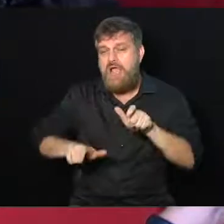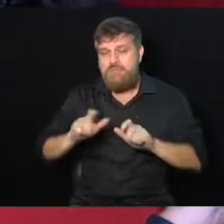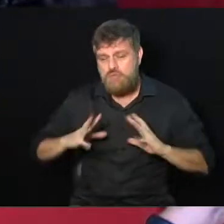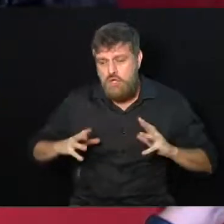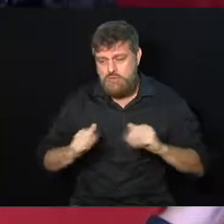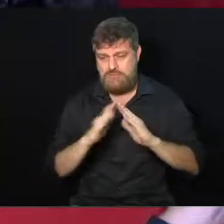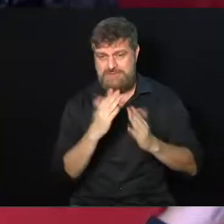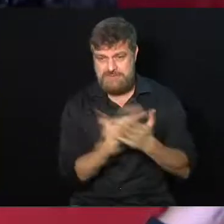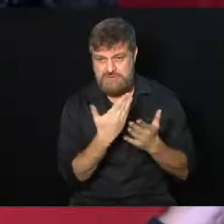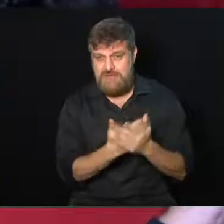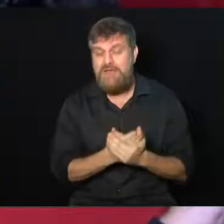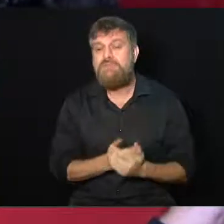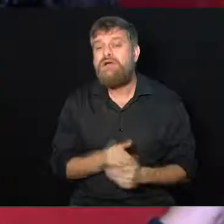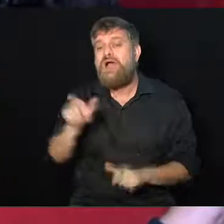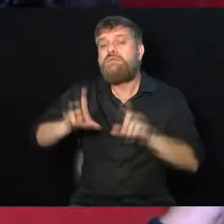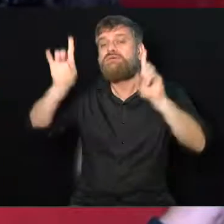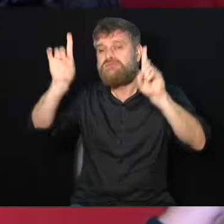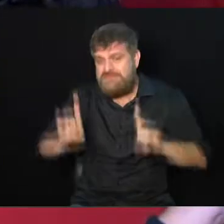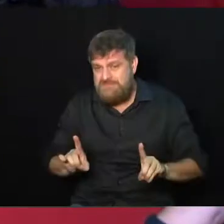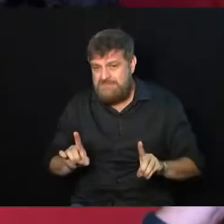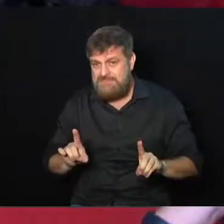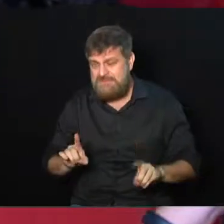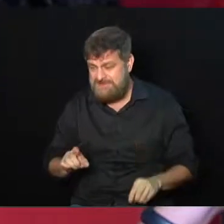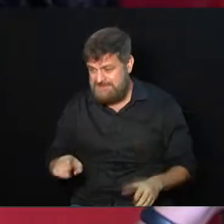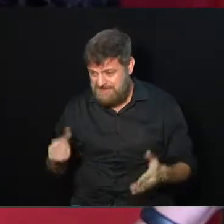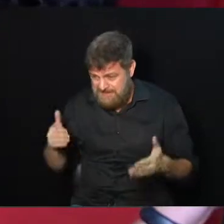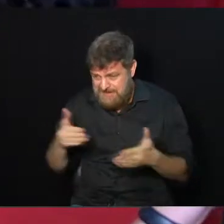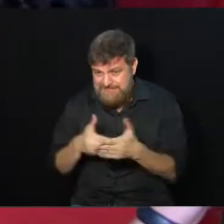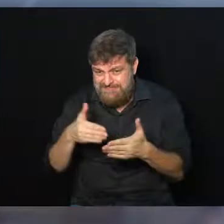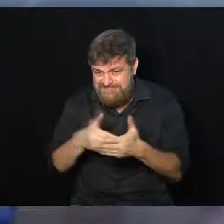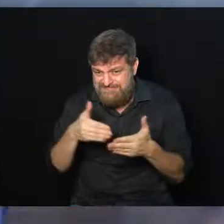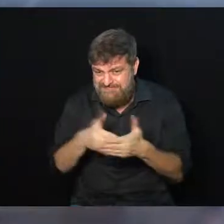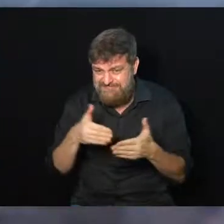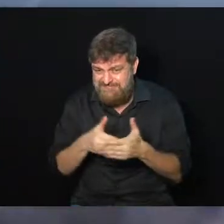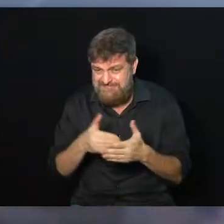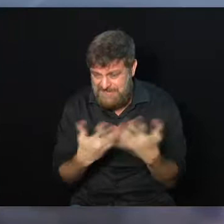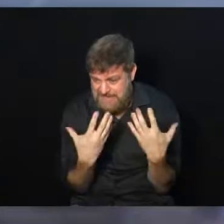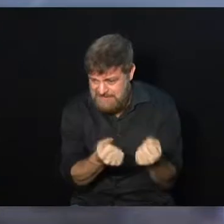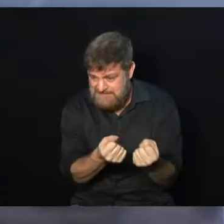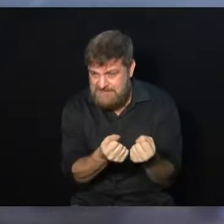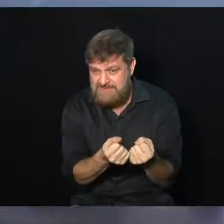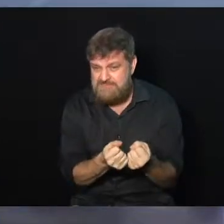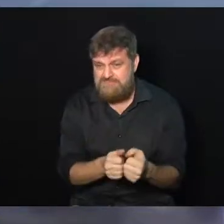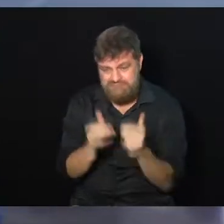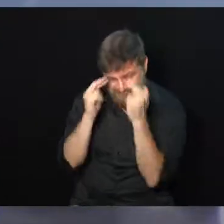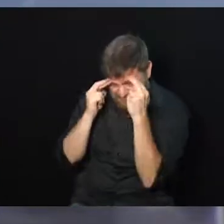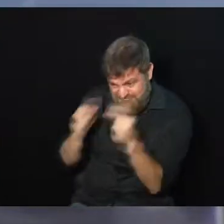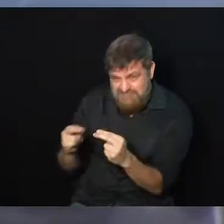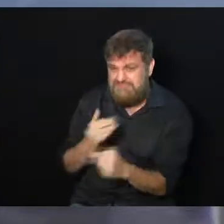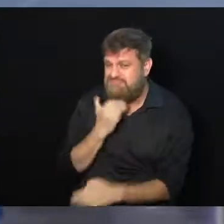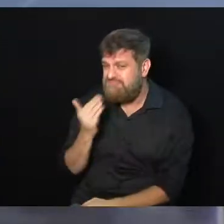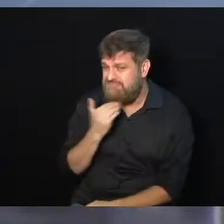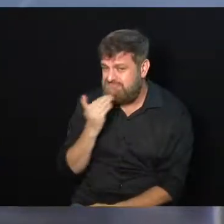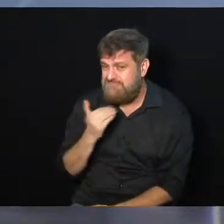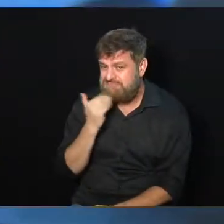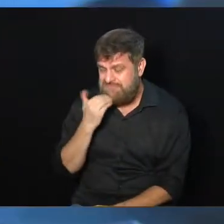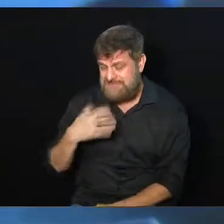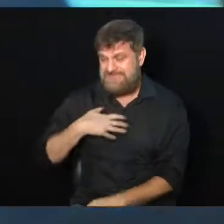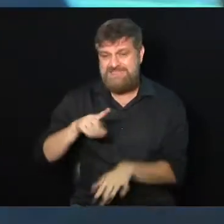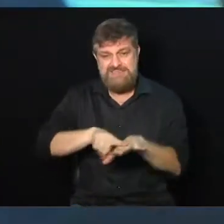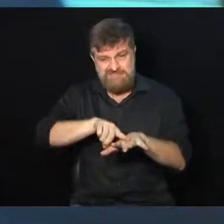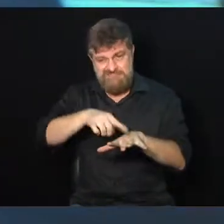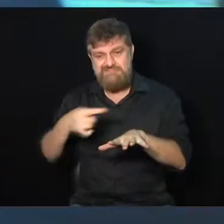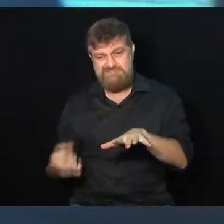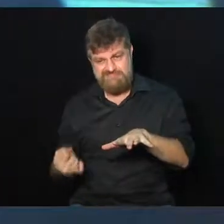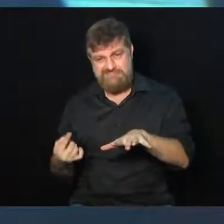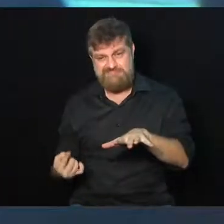escola, mas a pessoa com deficiência nem sempre é acolhida na escola, respeitando a sua necessidade, né, respeitando o que ela